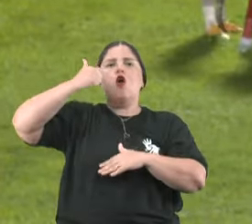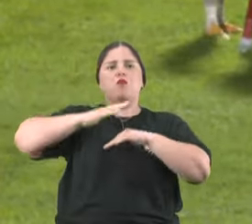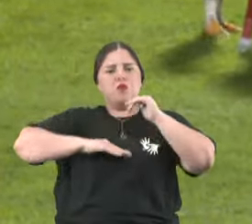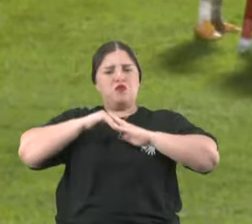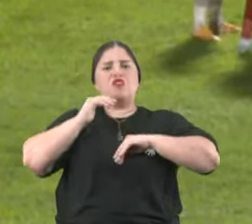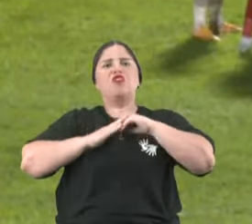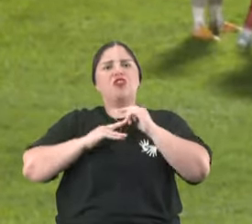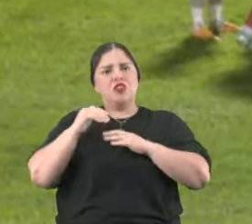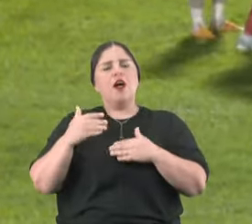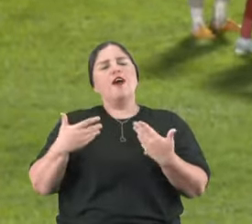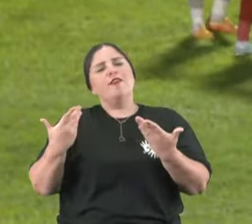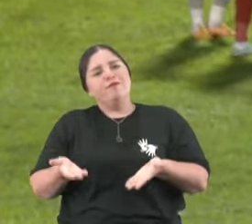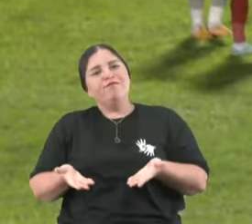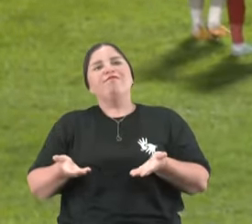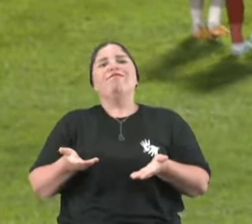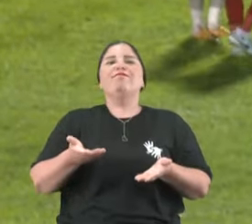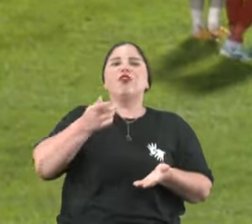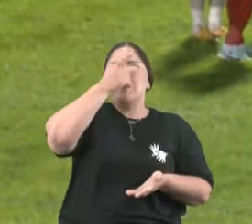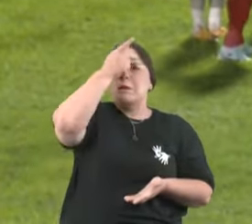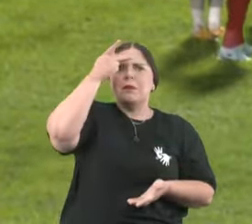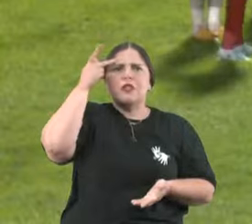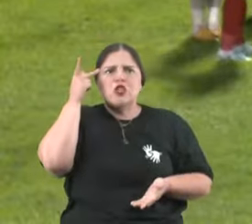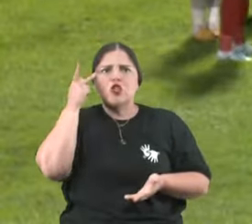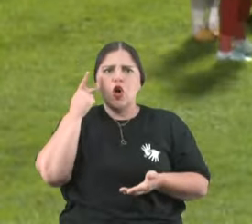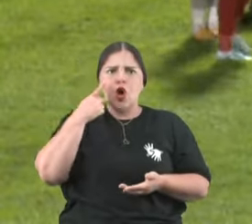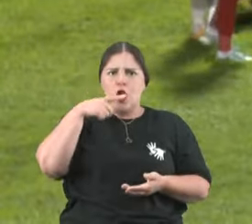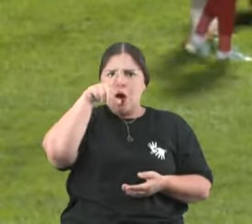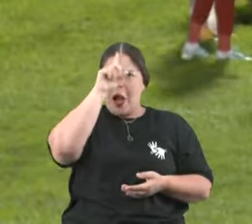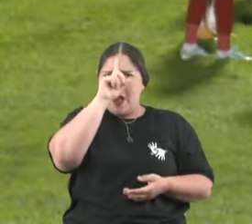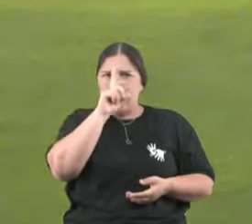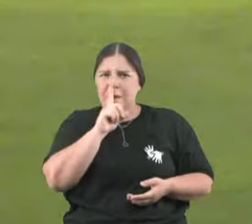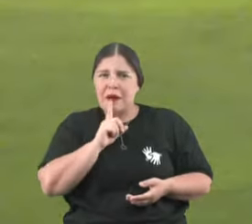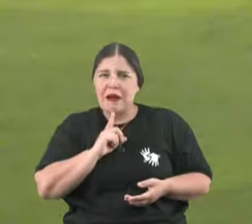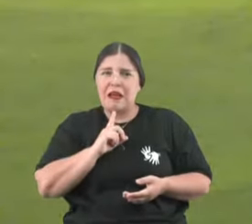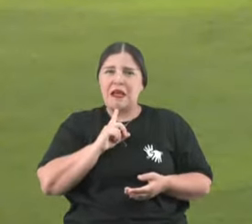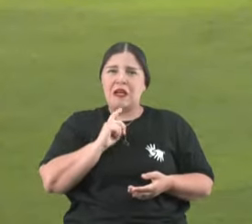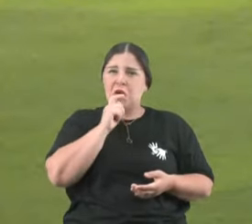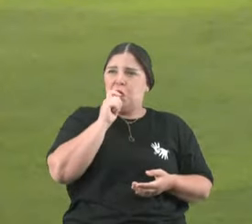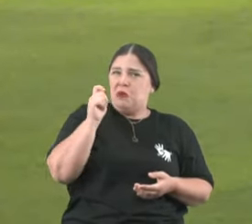me disse que o amarelo não foi pro Formiga, foi pro Léo Pereira.